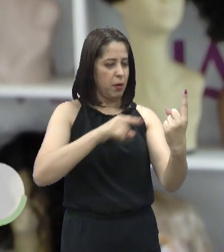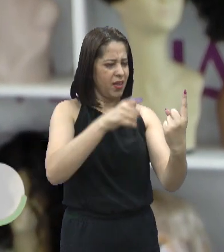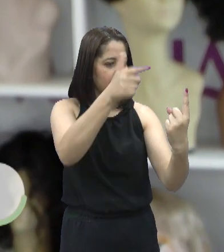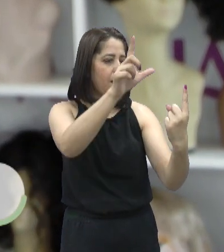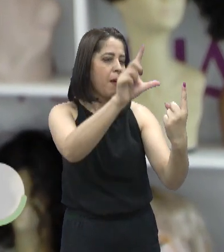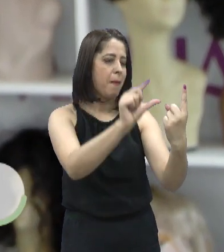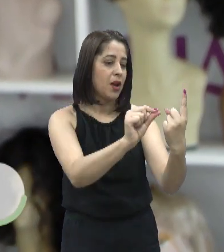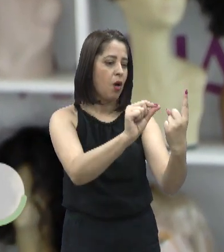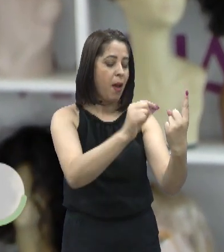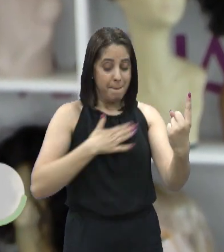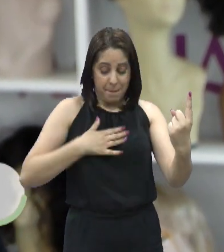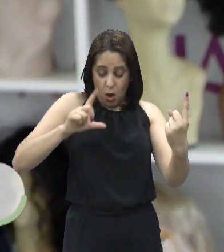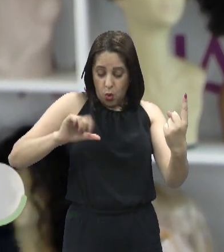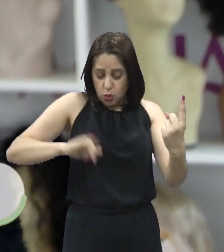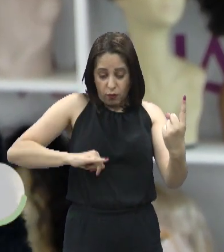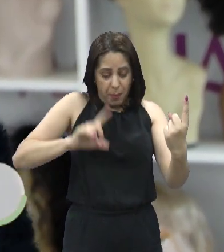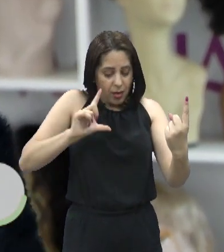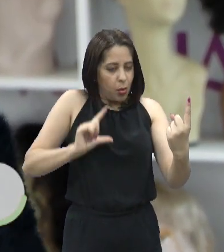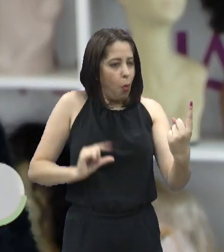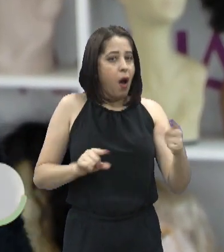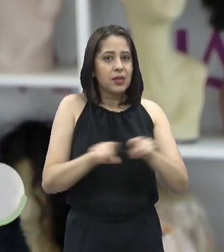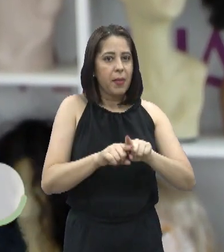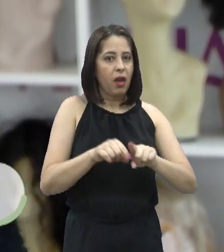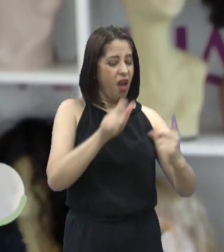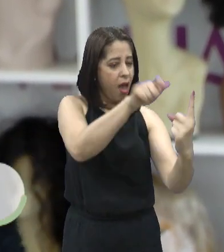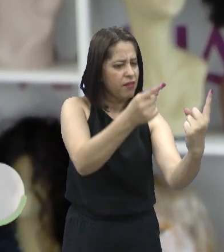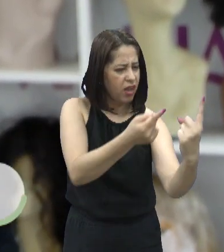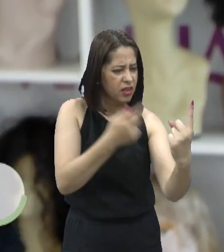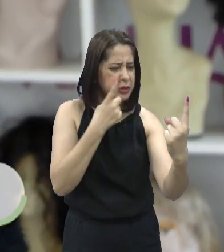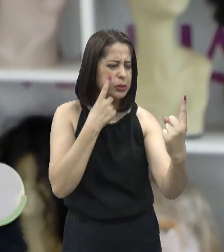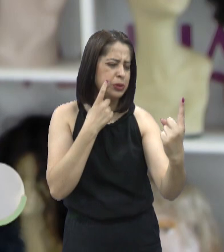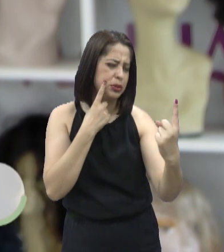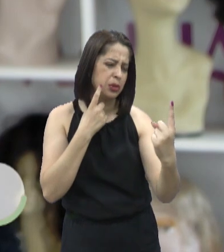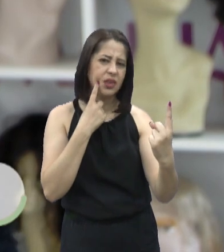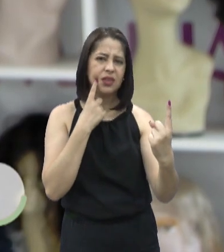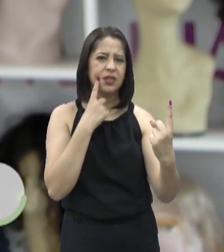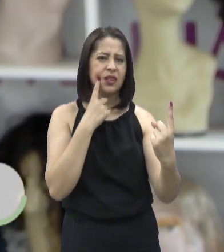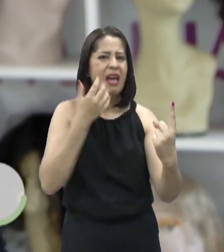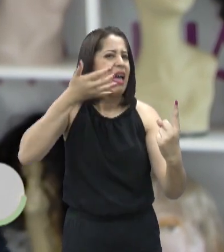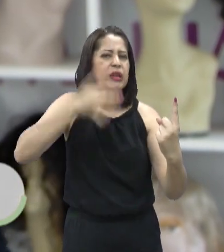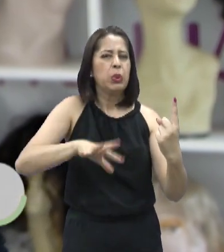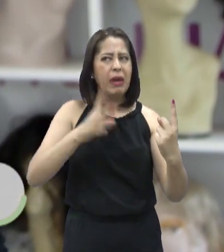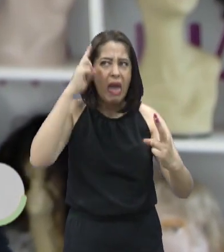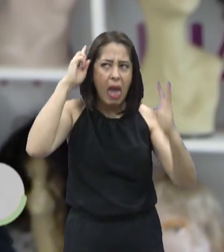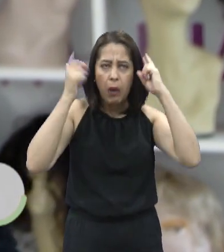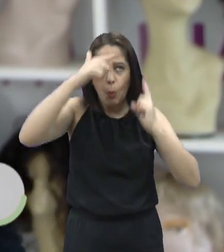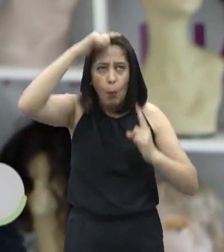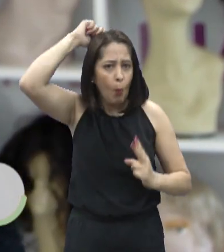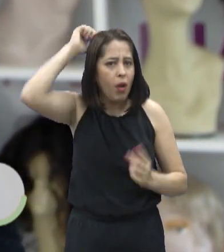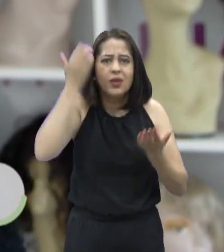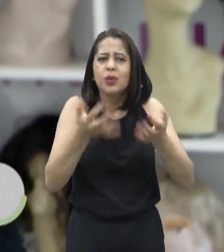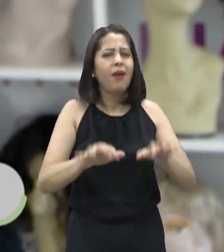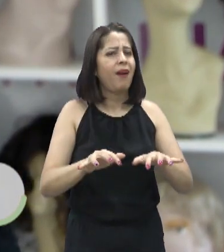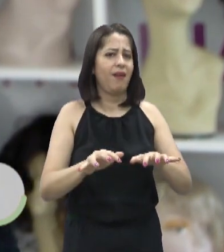amenizam. Porque no momento que elas chegam aqui, elas chegam chorando. Elas não querem retirar o cabelo, elas lutam para não tirar o cabelo.